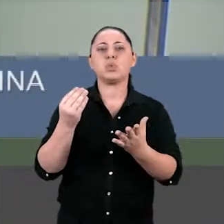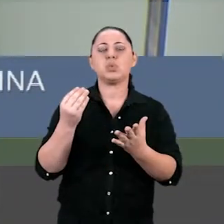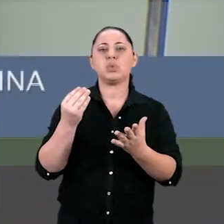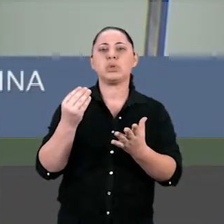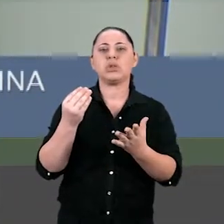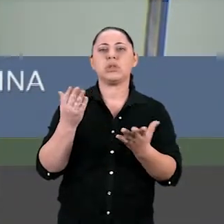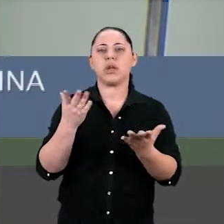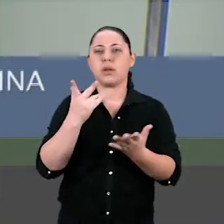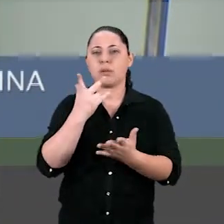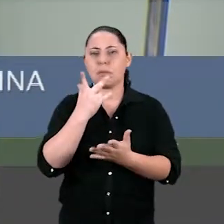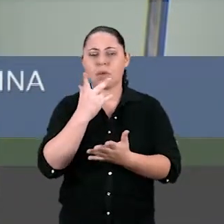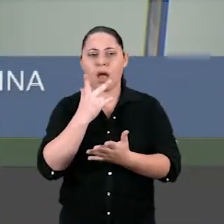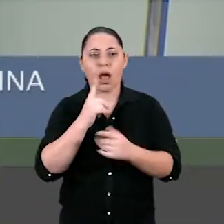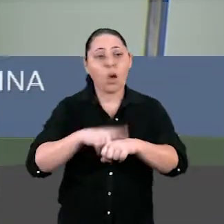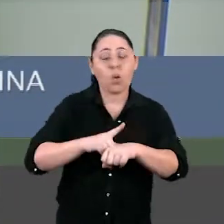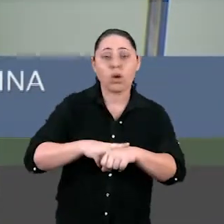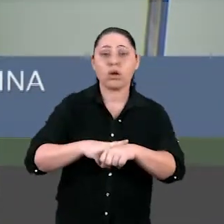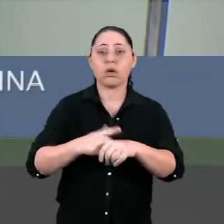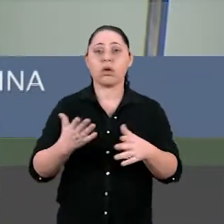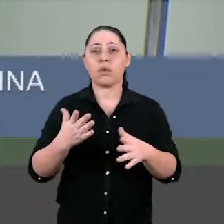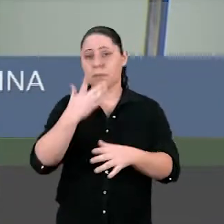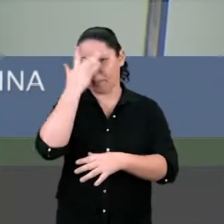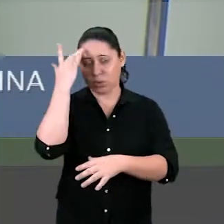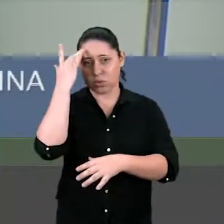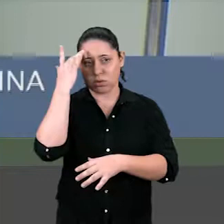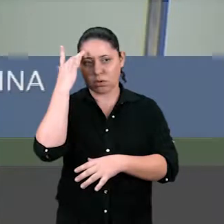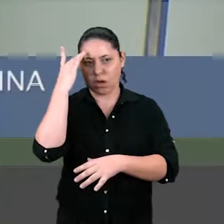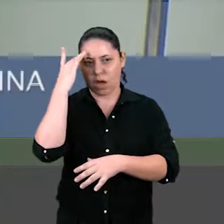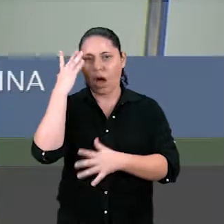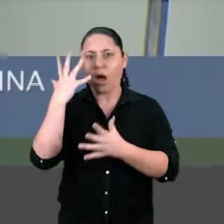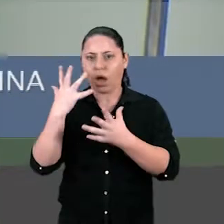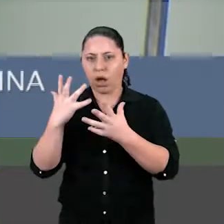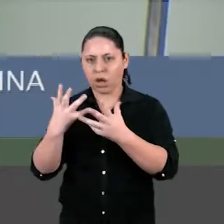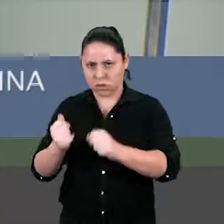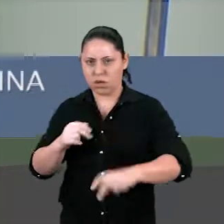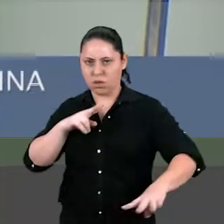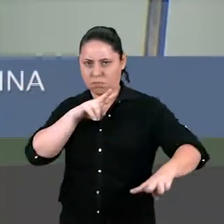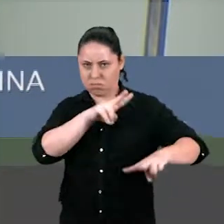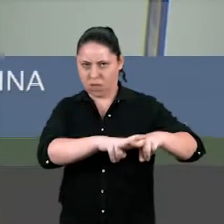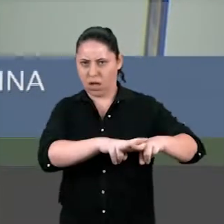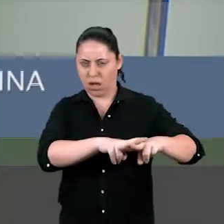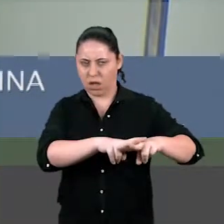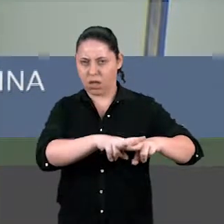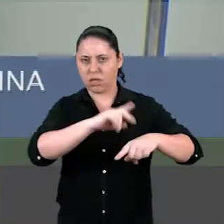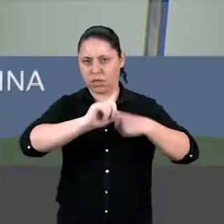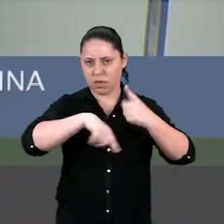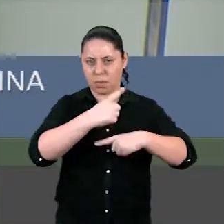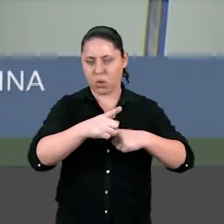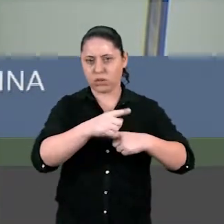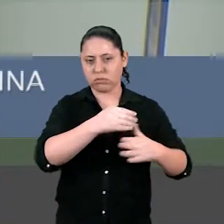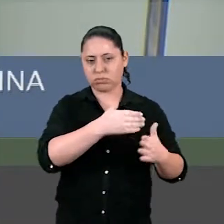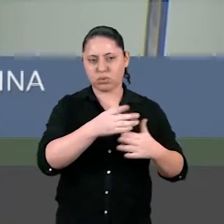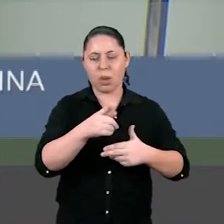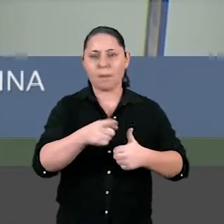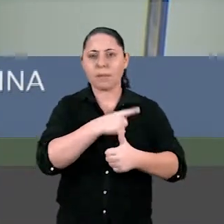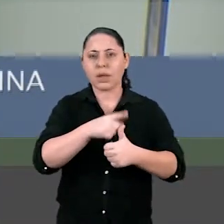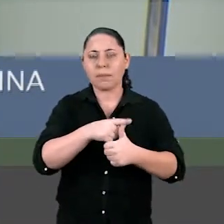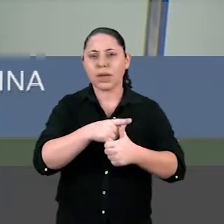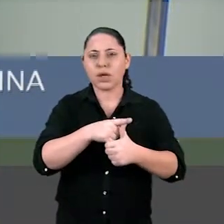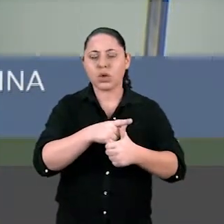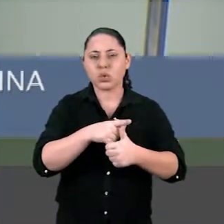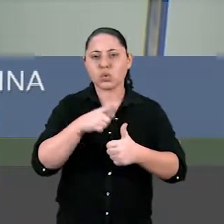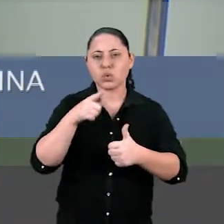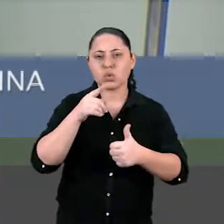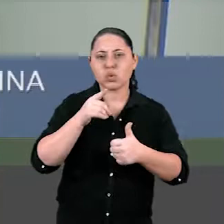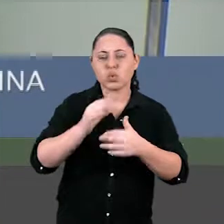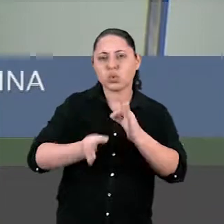porque, num dado momento, aqueles que eram a favor do encarceramento após decisão de segunda instância passam a ser